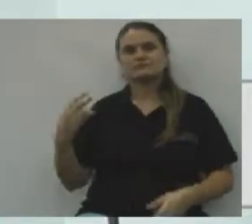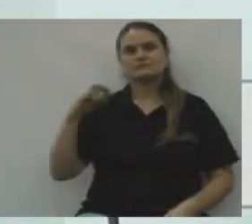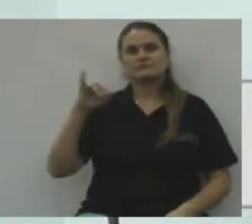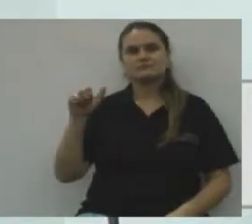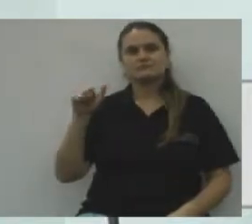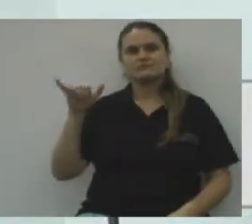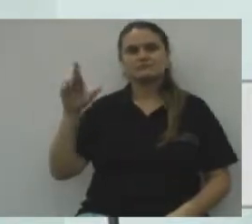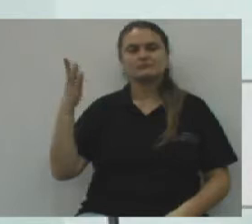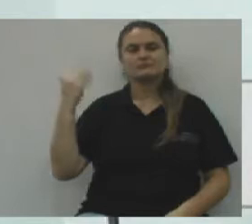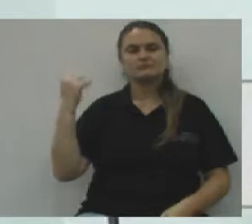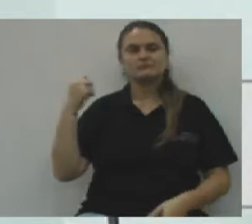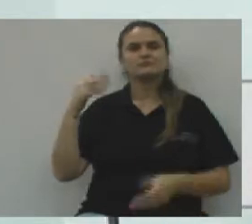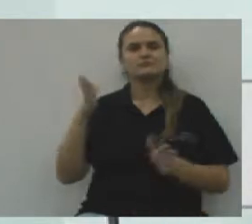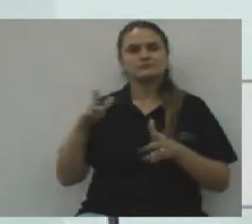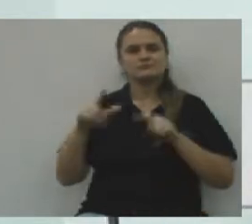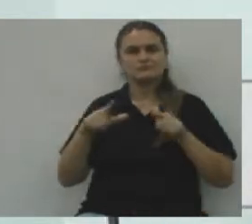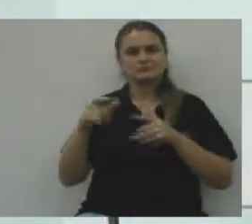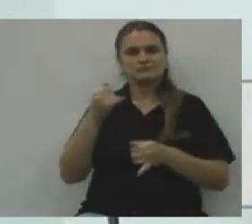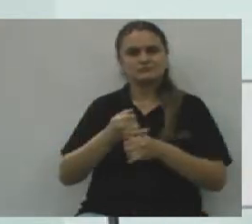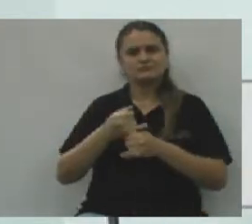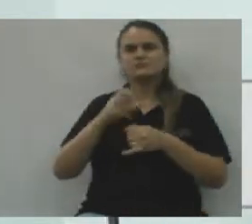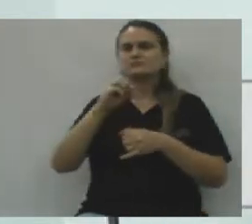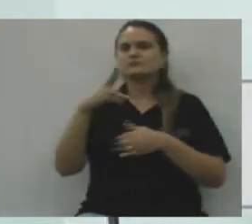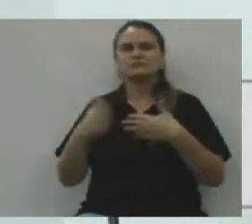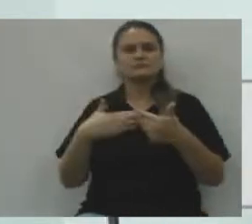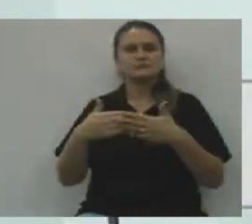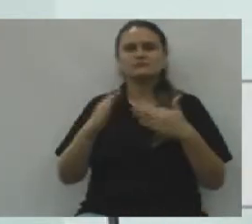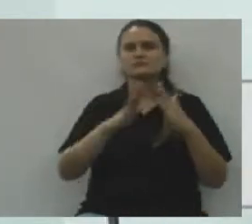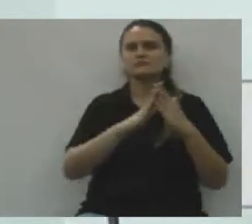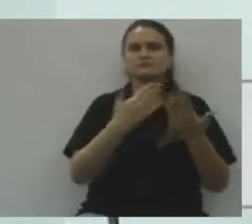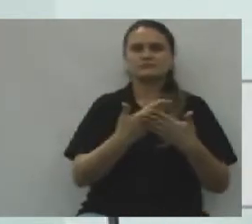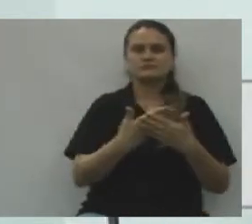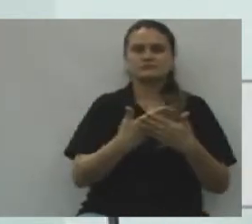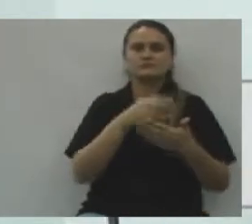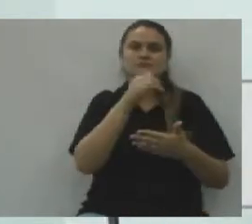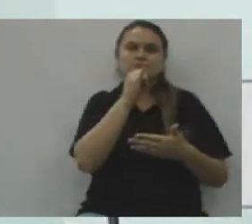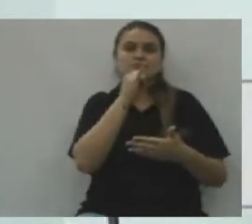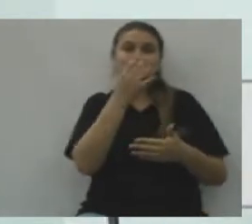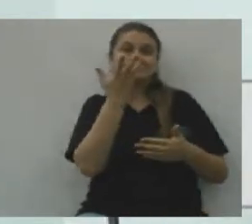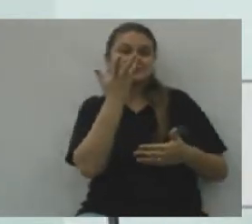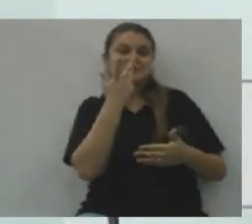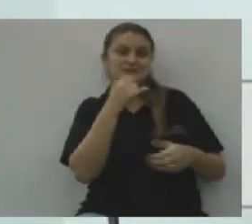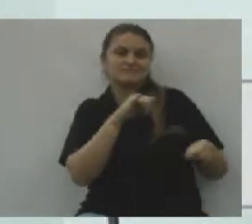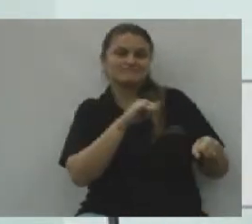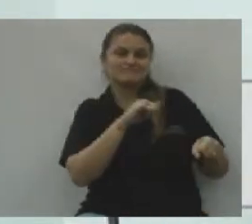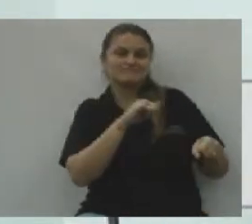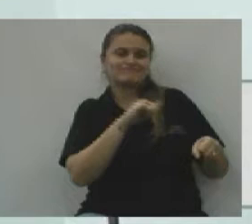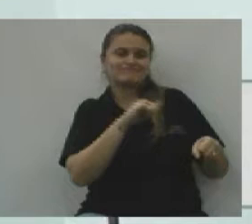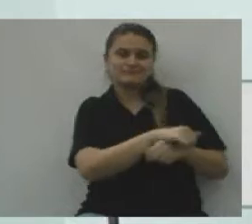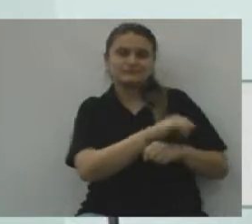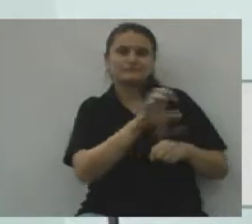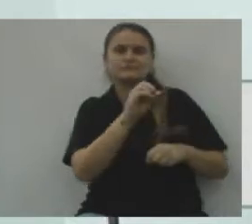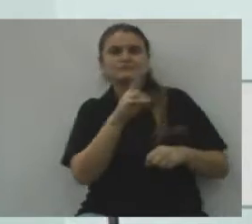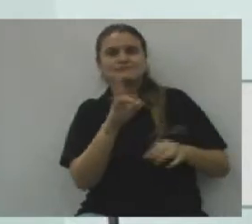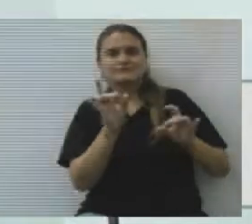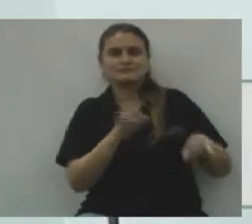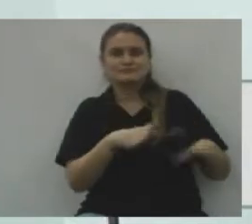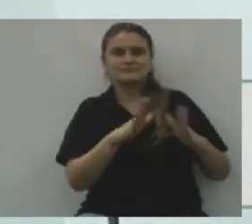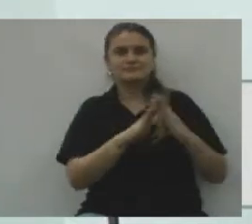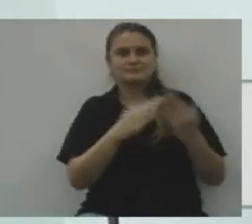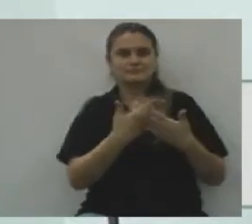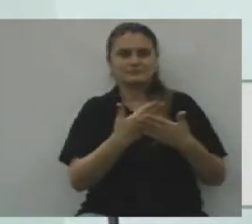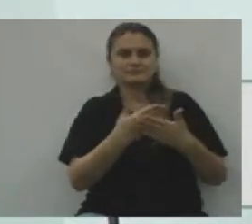outra escola, estabelecimento de ensino da comarca de União da Vitória, uma criança que por qualquer motivo se ausente da escola, esses dados